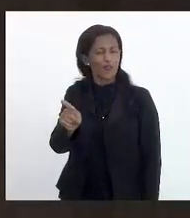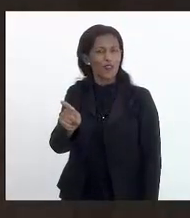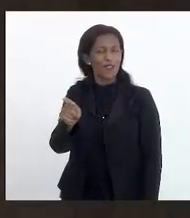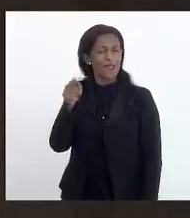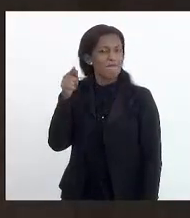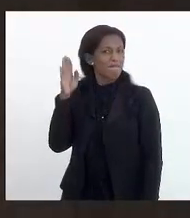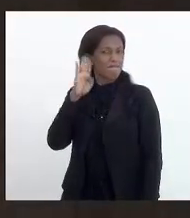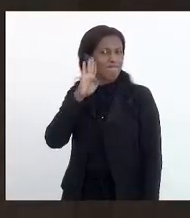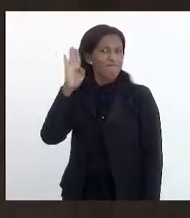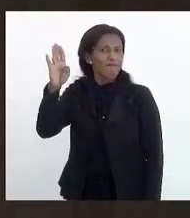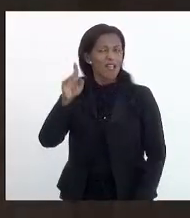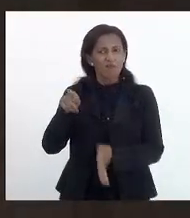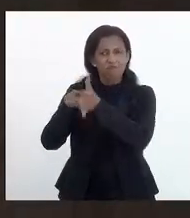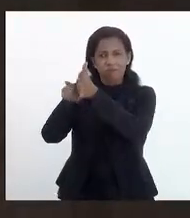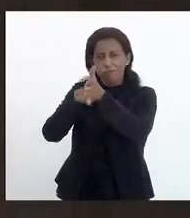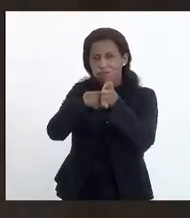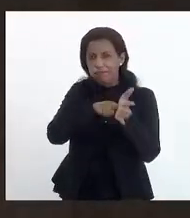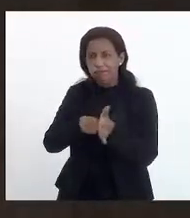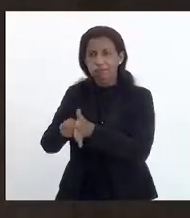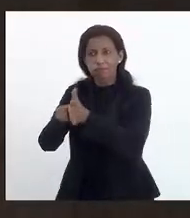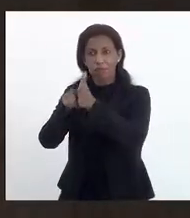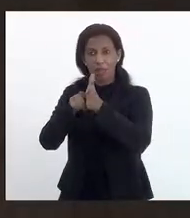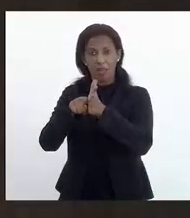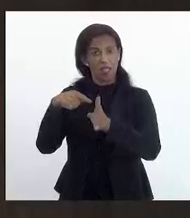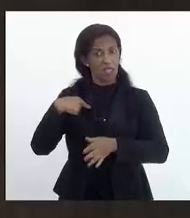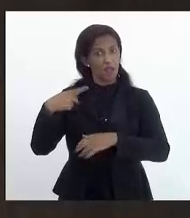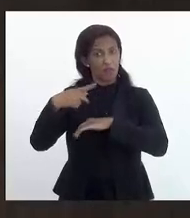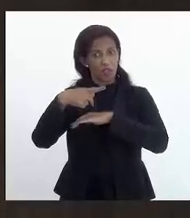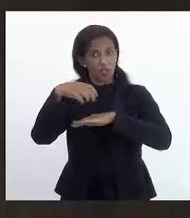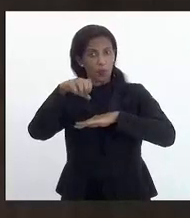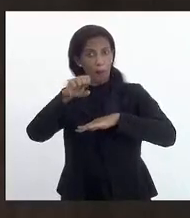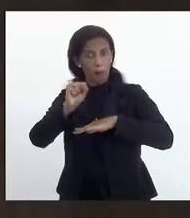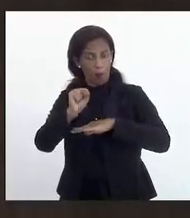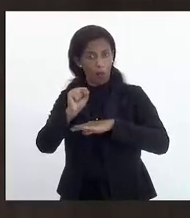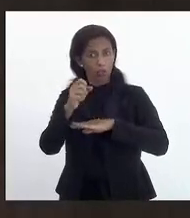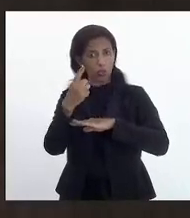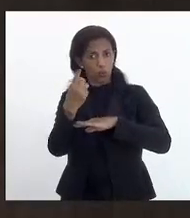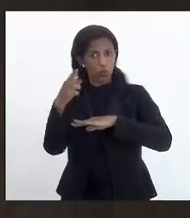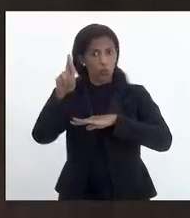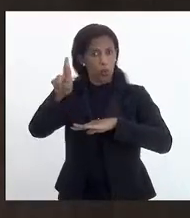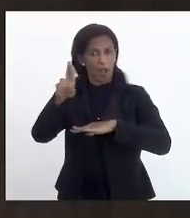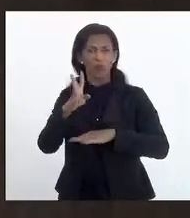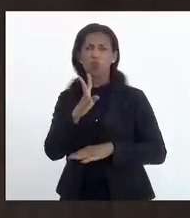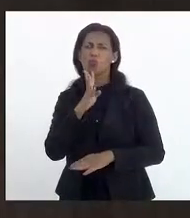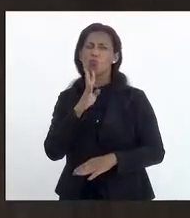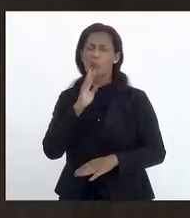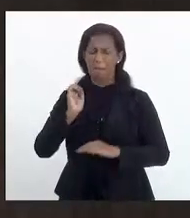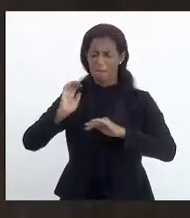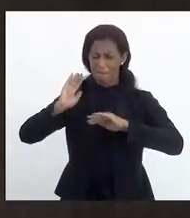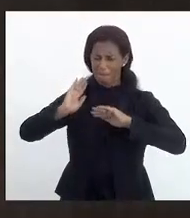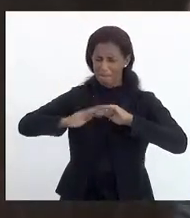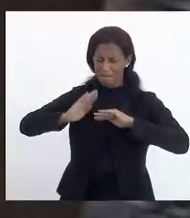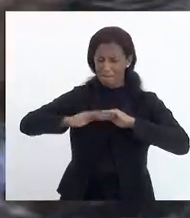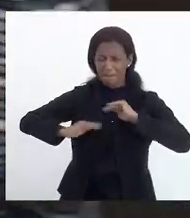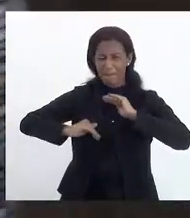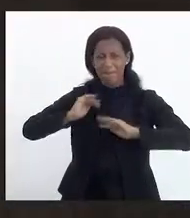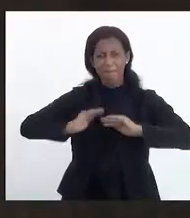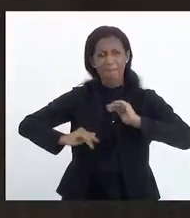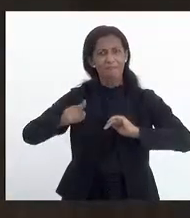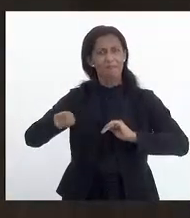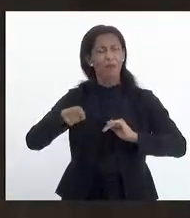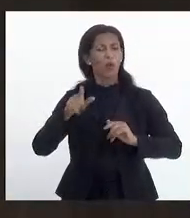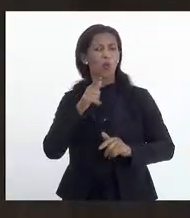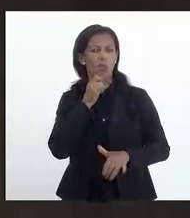desponta em suas pesquisas. Eu fiz o meu pós-doutorado na UF e conheço muito bem os laboratórios, inclusive